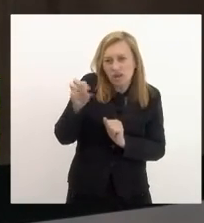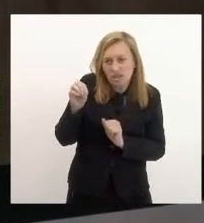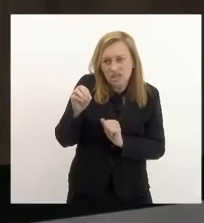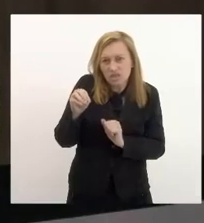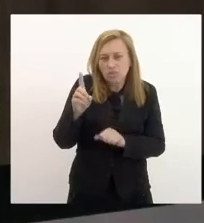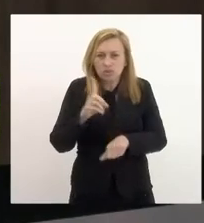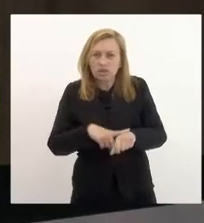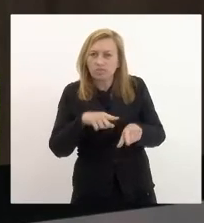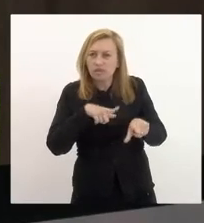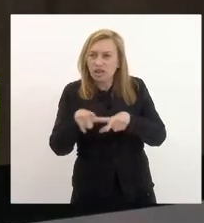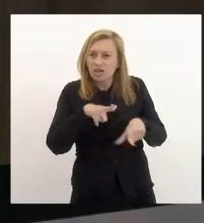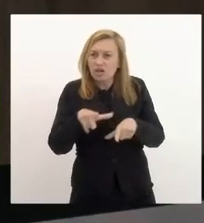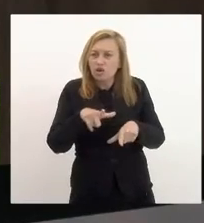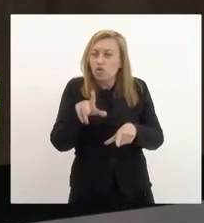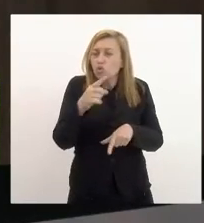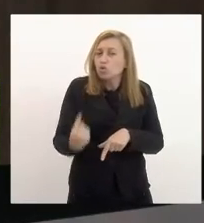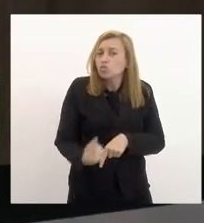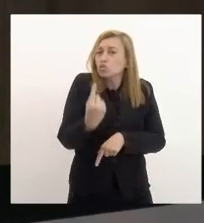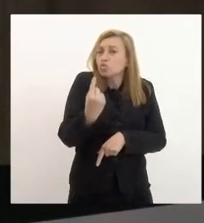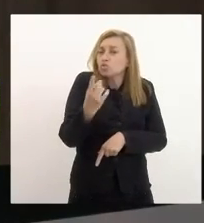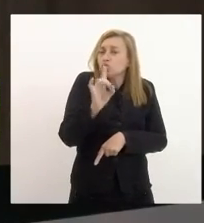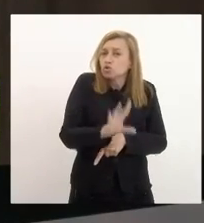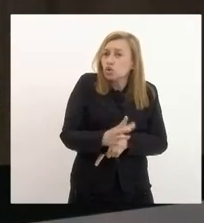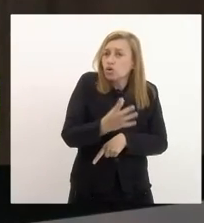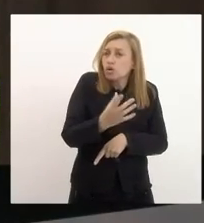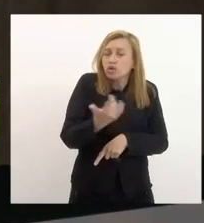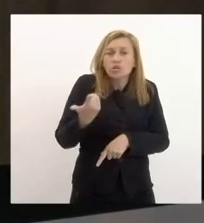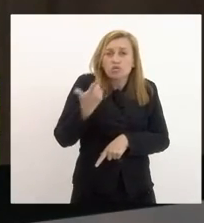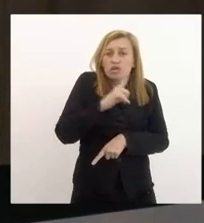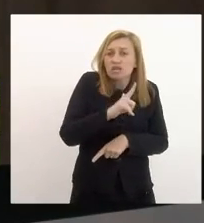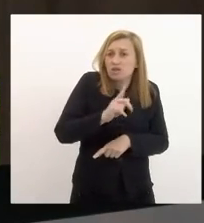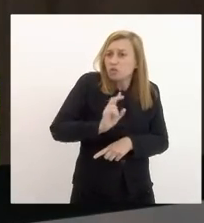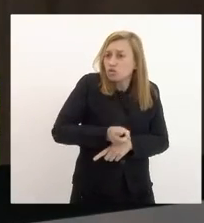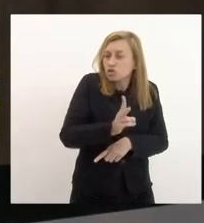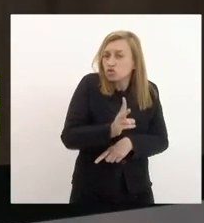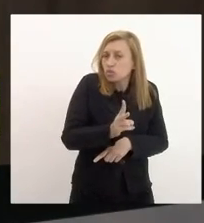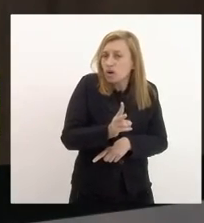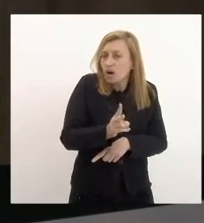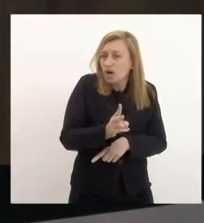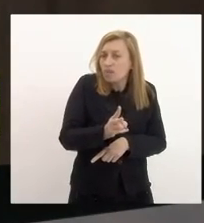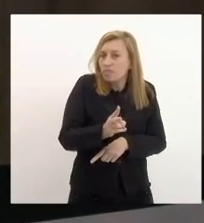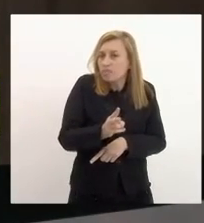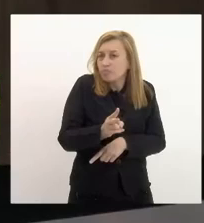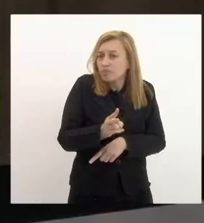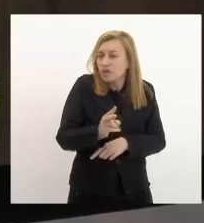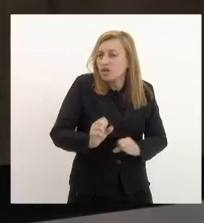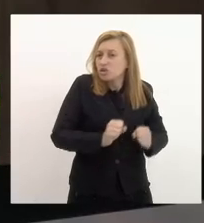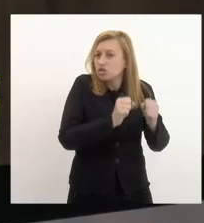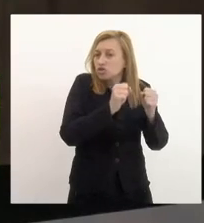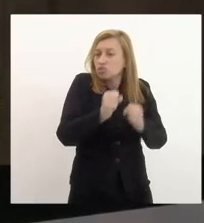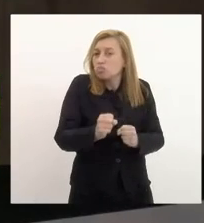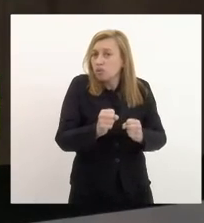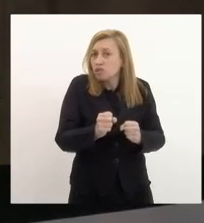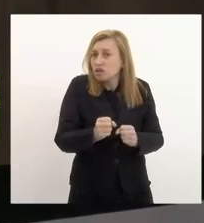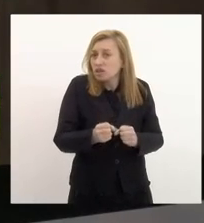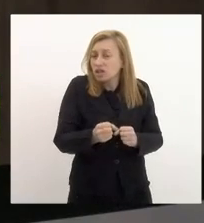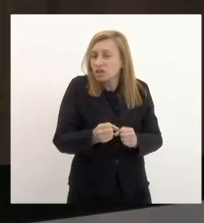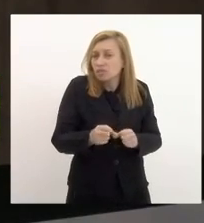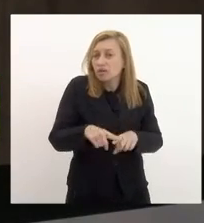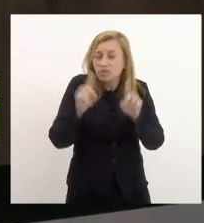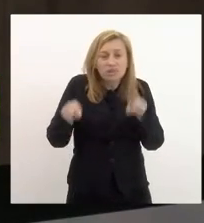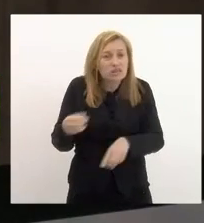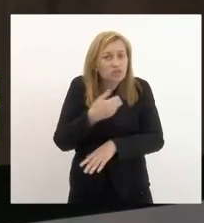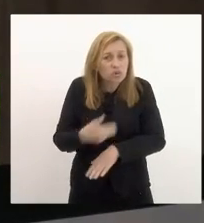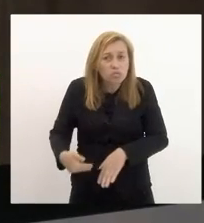na carreira são os únicos elementos que conseguem manter um mínimo de poder aquisitivo para os